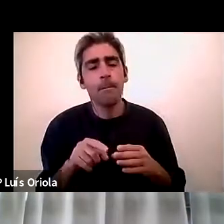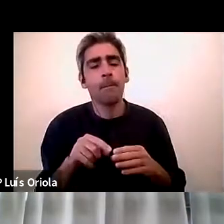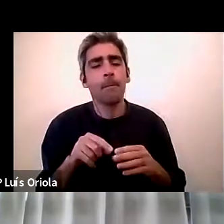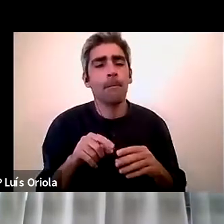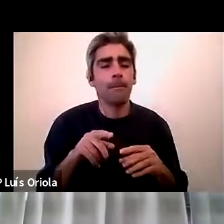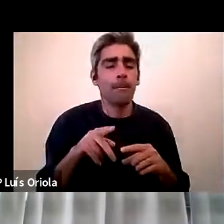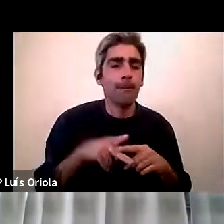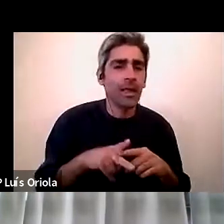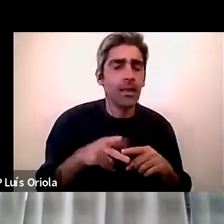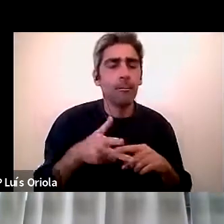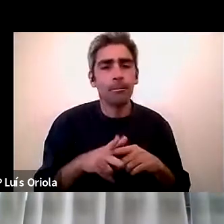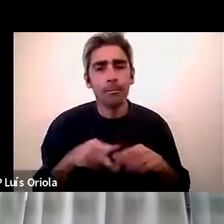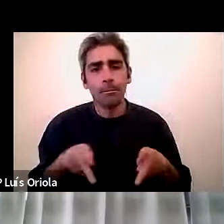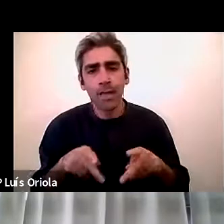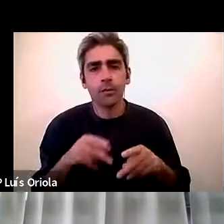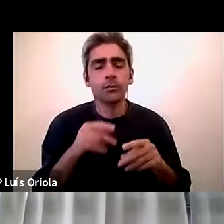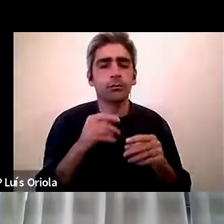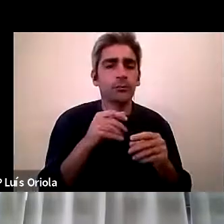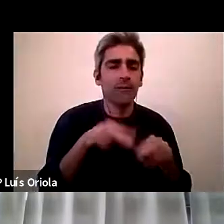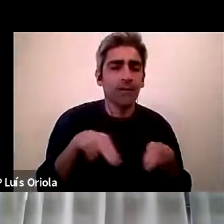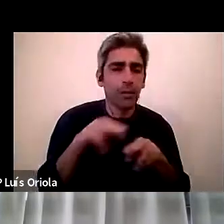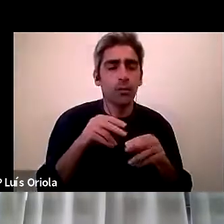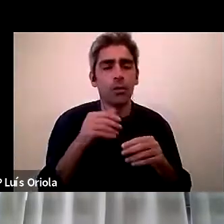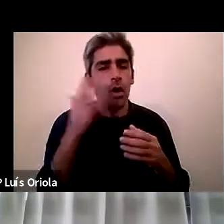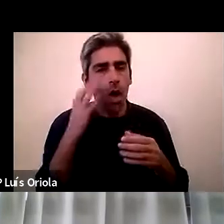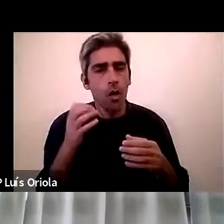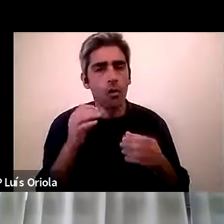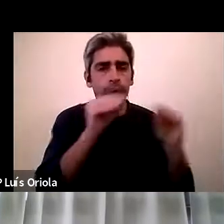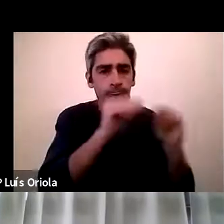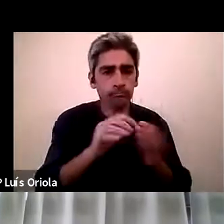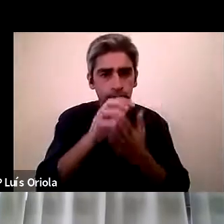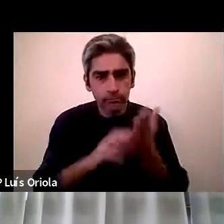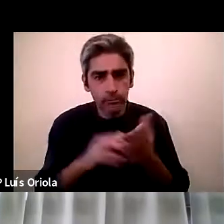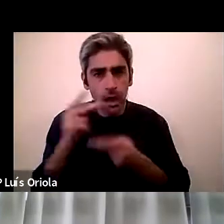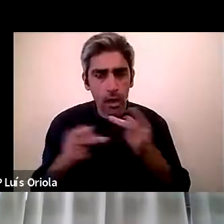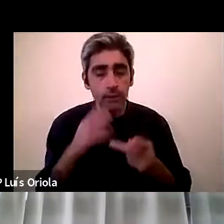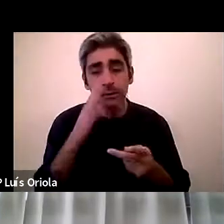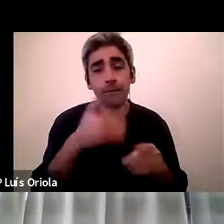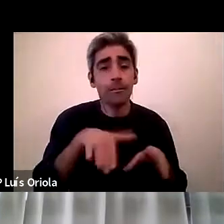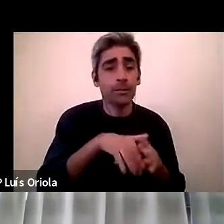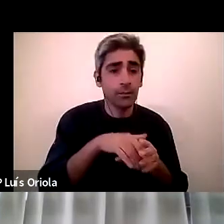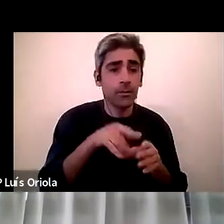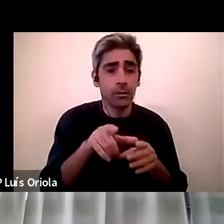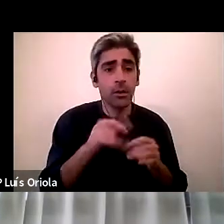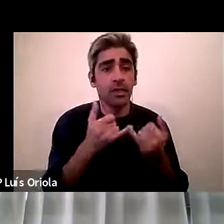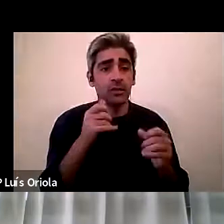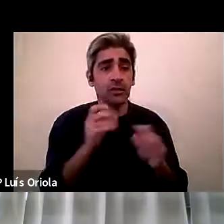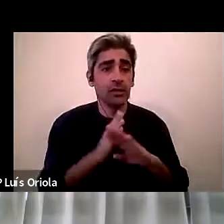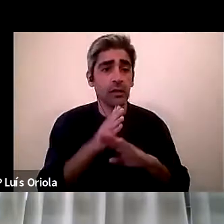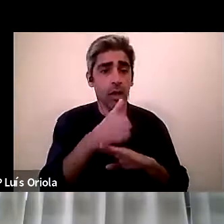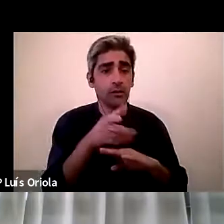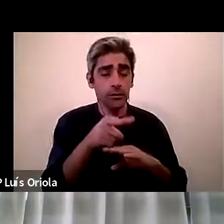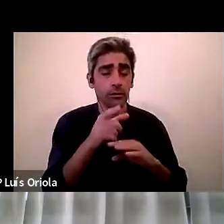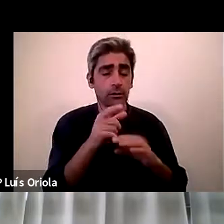vídeo, áudio, fazer a análise, fazer a transcrição muito mais demorados, enquanto se fizermos a participação usando os canais digitais,